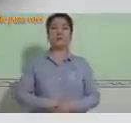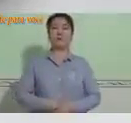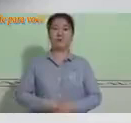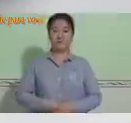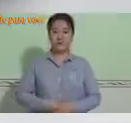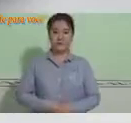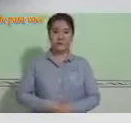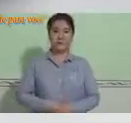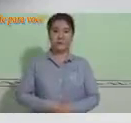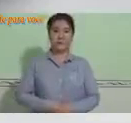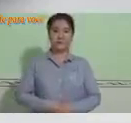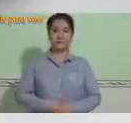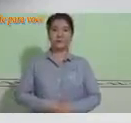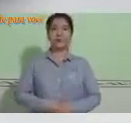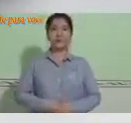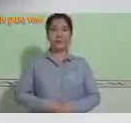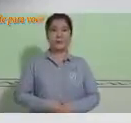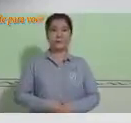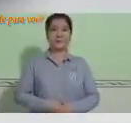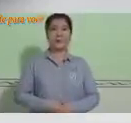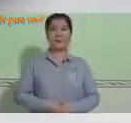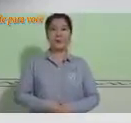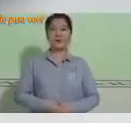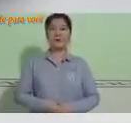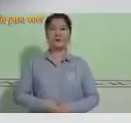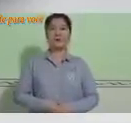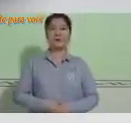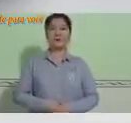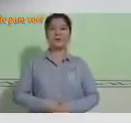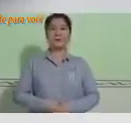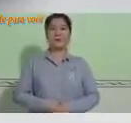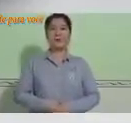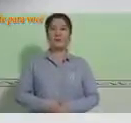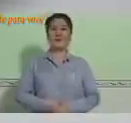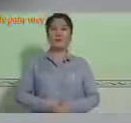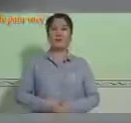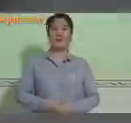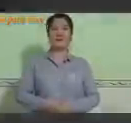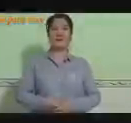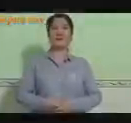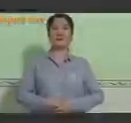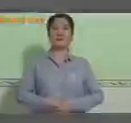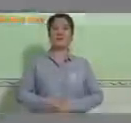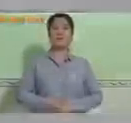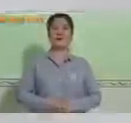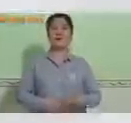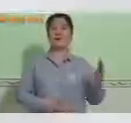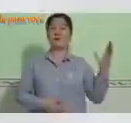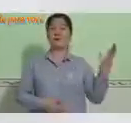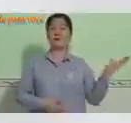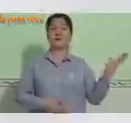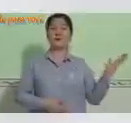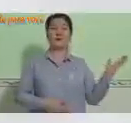tlc hd o fml hrs que o rn ativo o necessitem contracepção